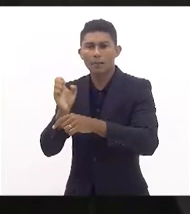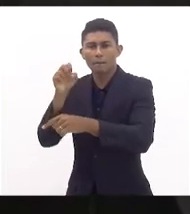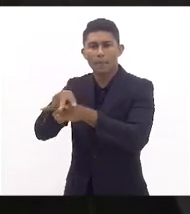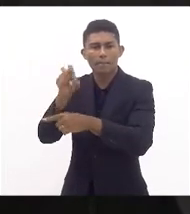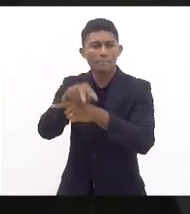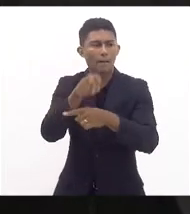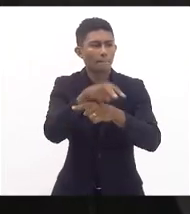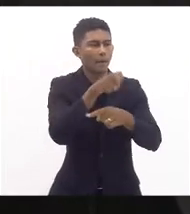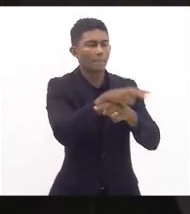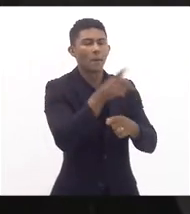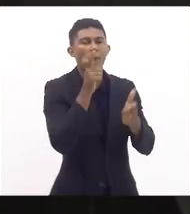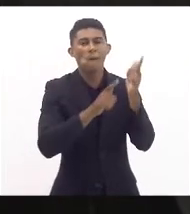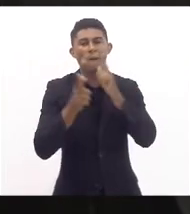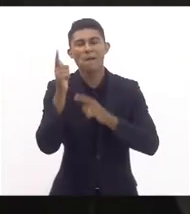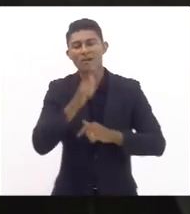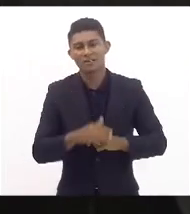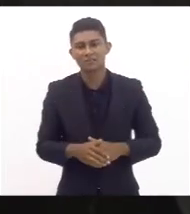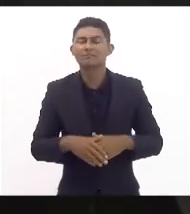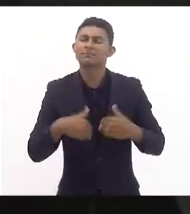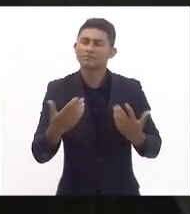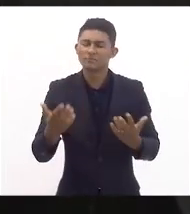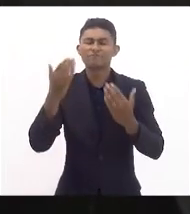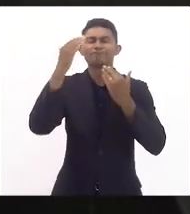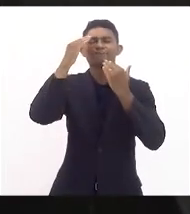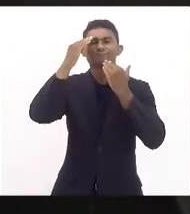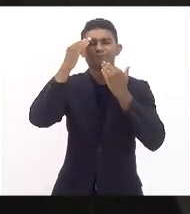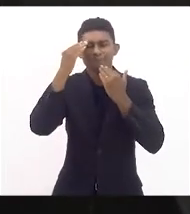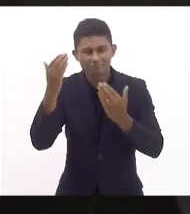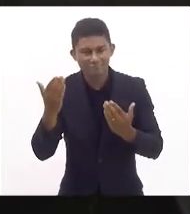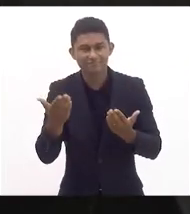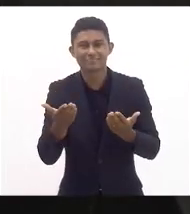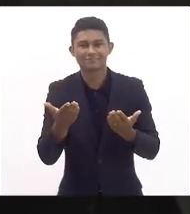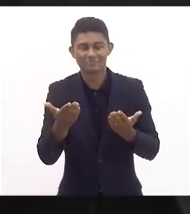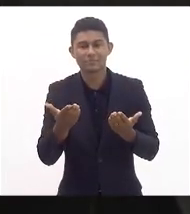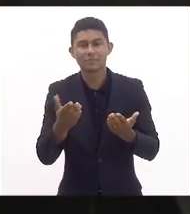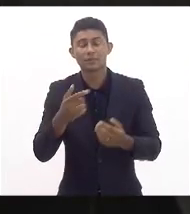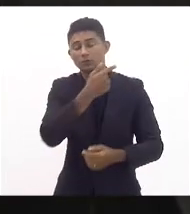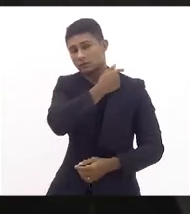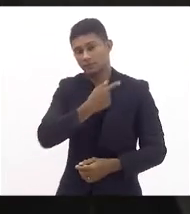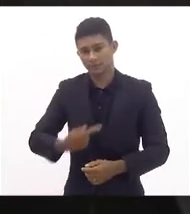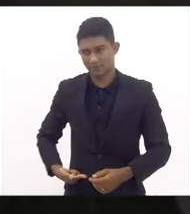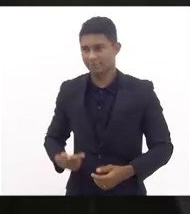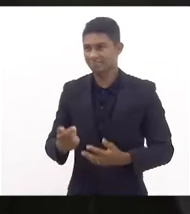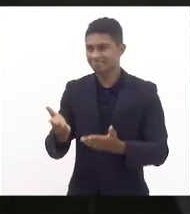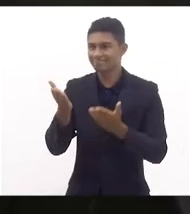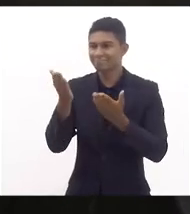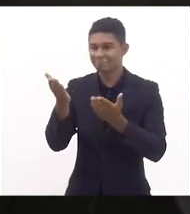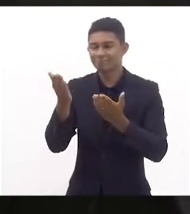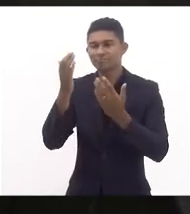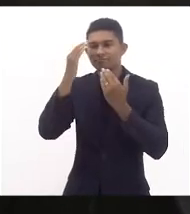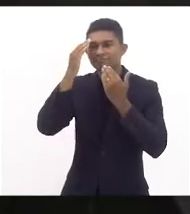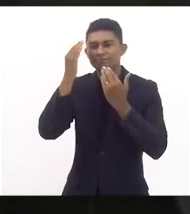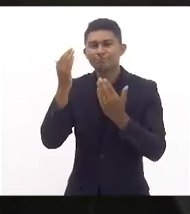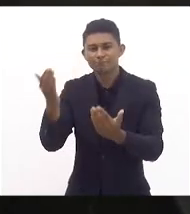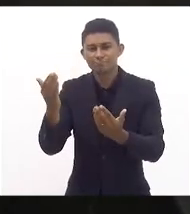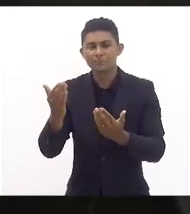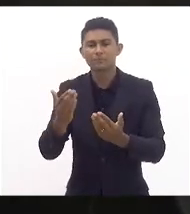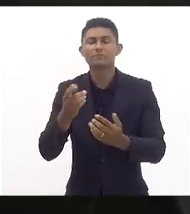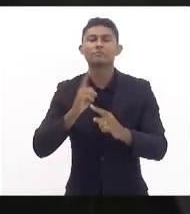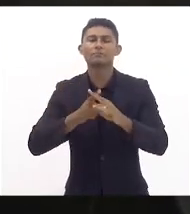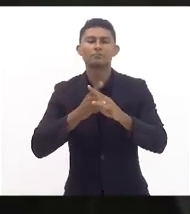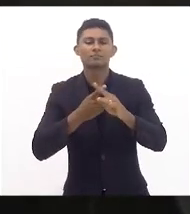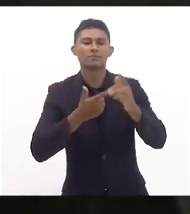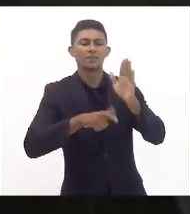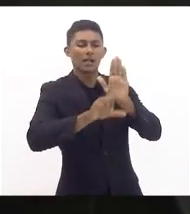de trabalho. Então, eu agradeço aqui ao governador Cláudio Castro pela sanção